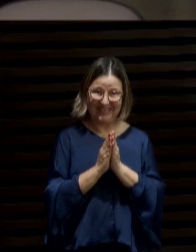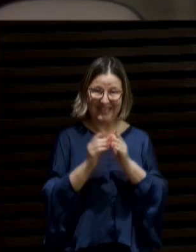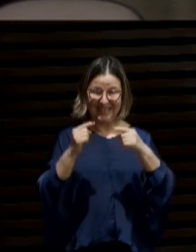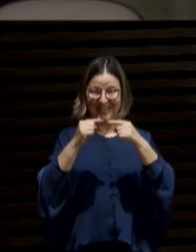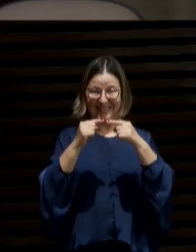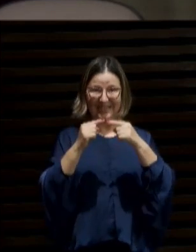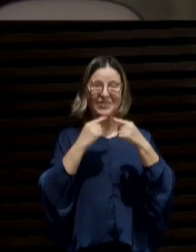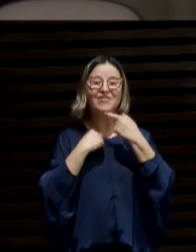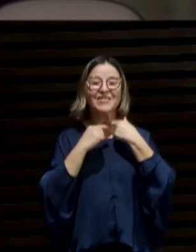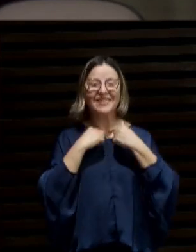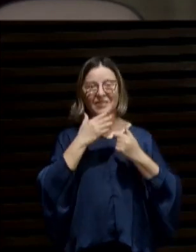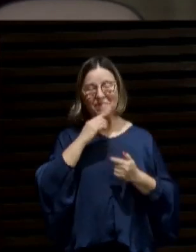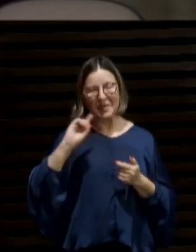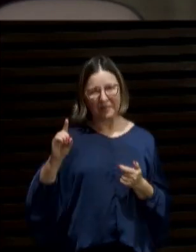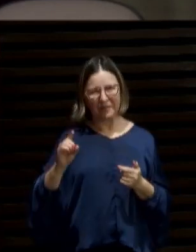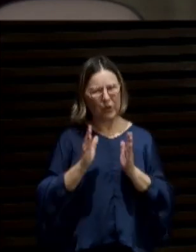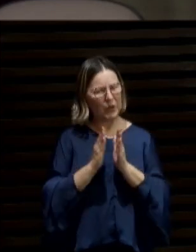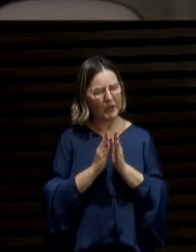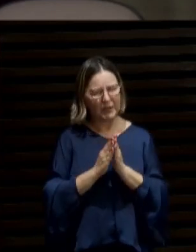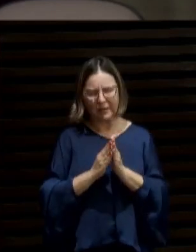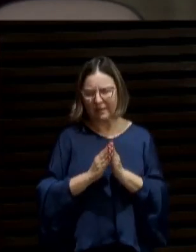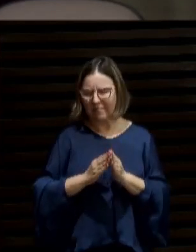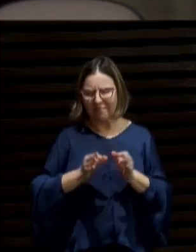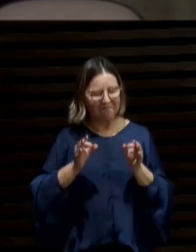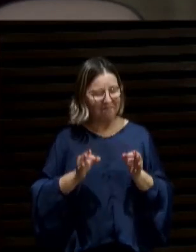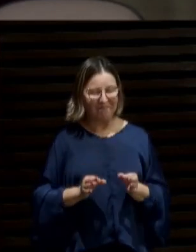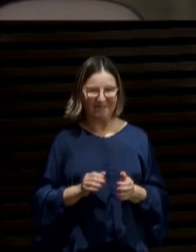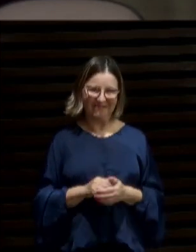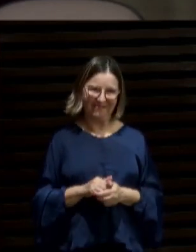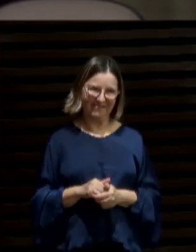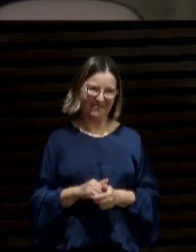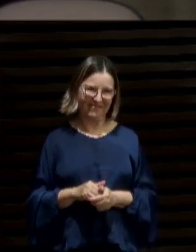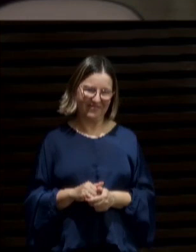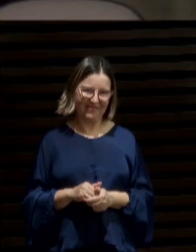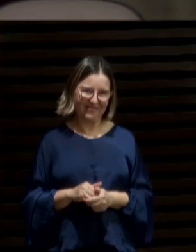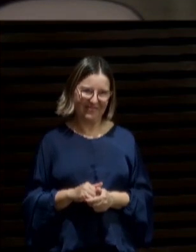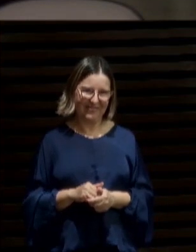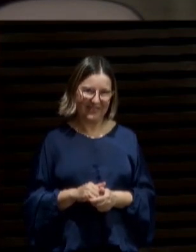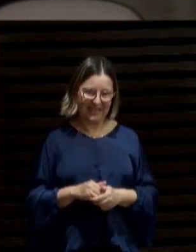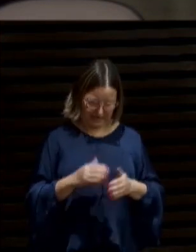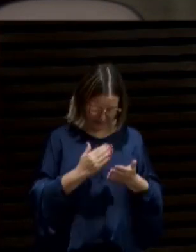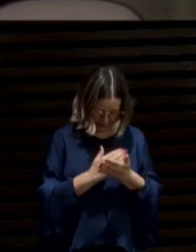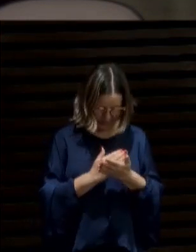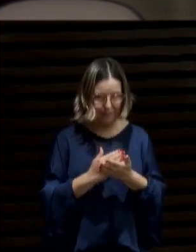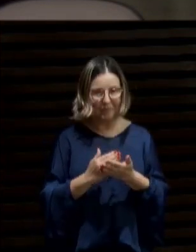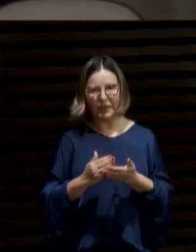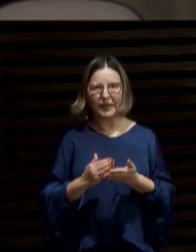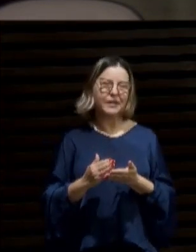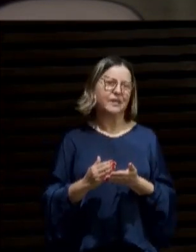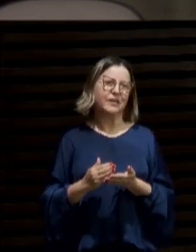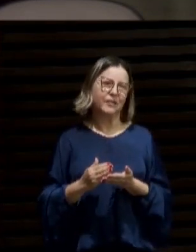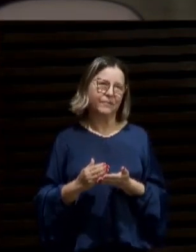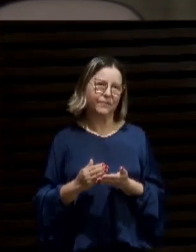Então é uma oração absolutamente irretocável. E ele começa lá no...